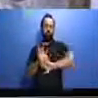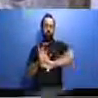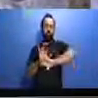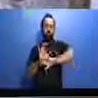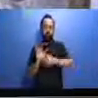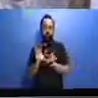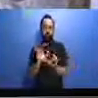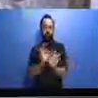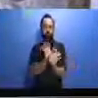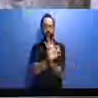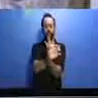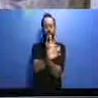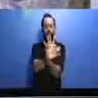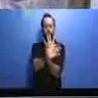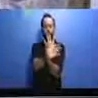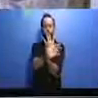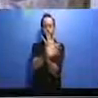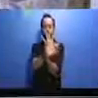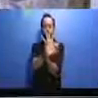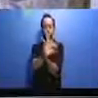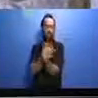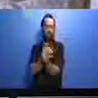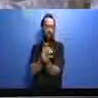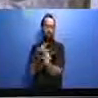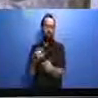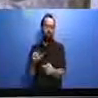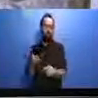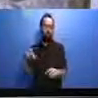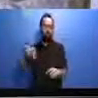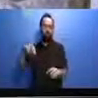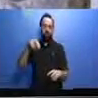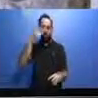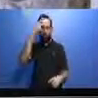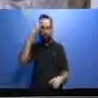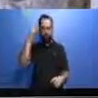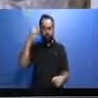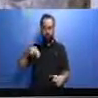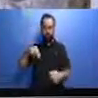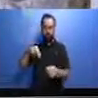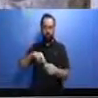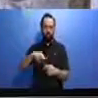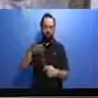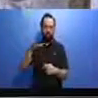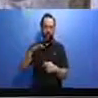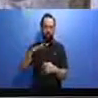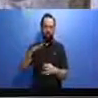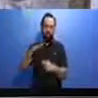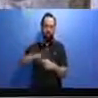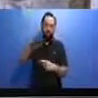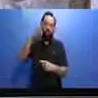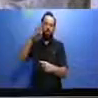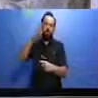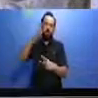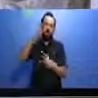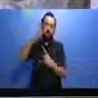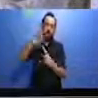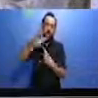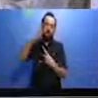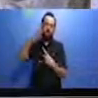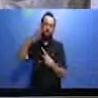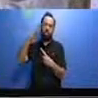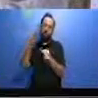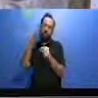país. As pessoas acidentalmente pisam nesses espinhos e durante o ato de tirar o pé, o espinho sai,